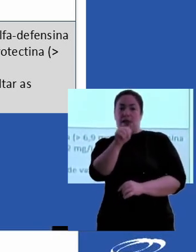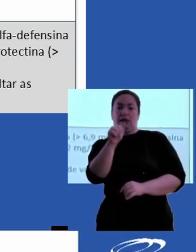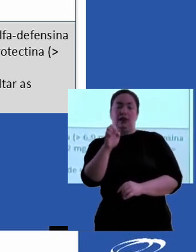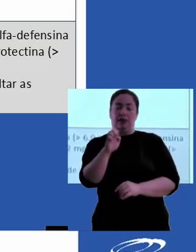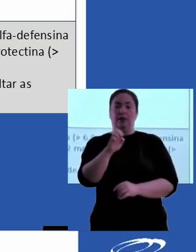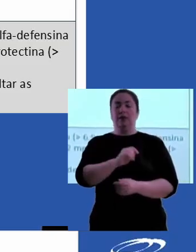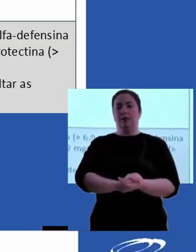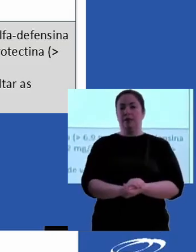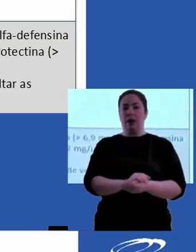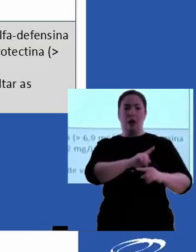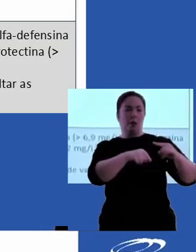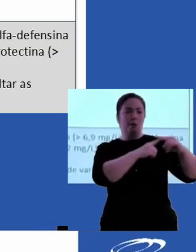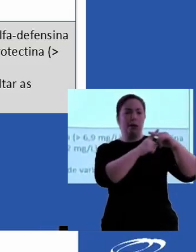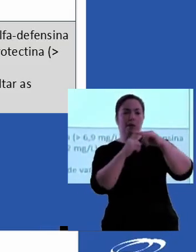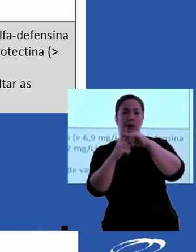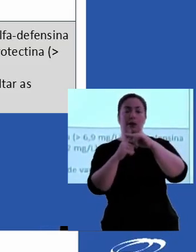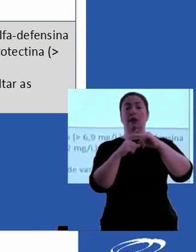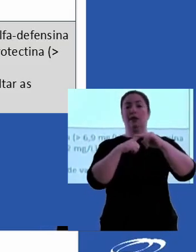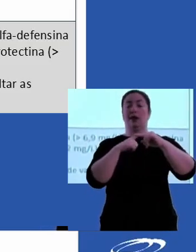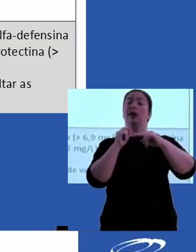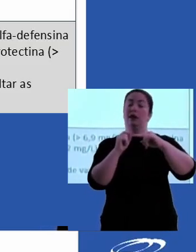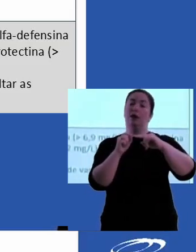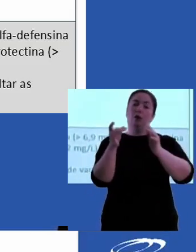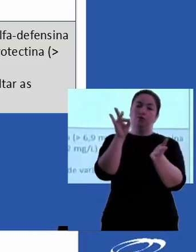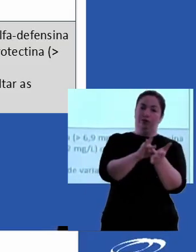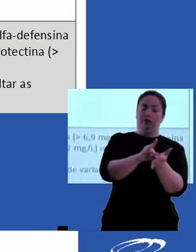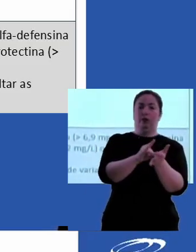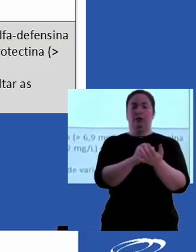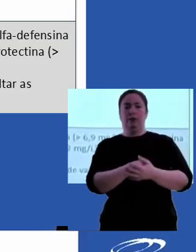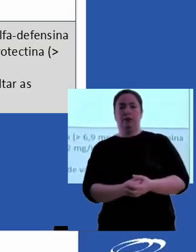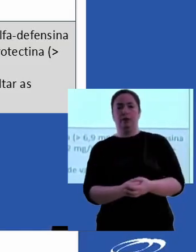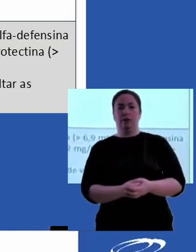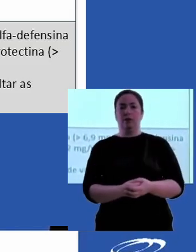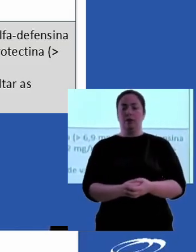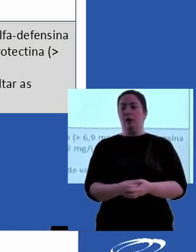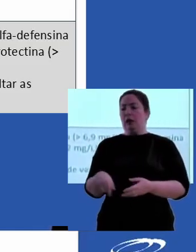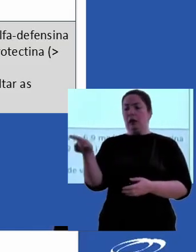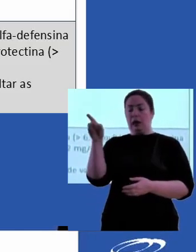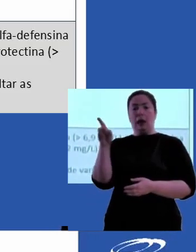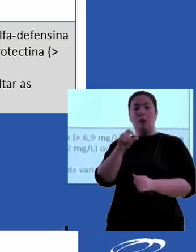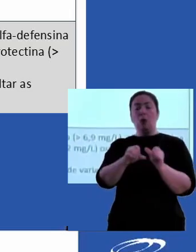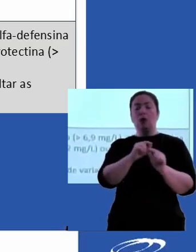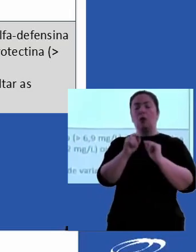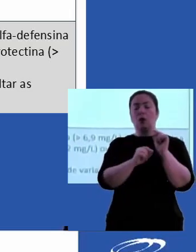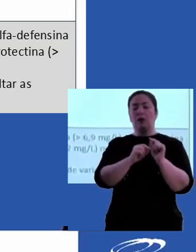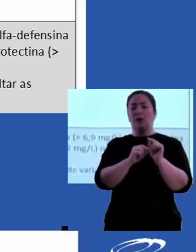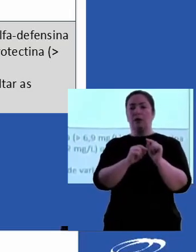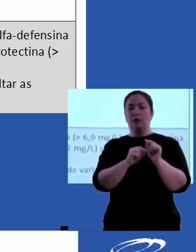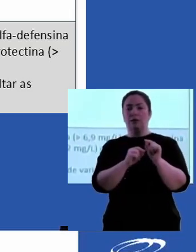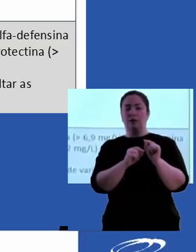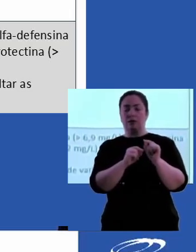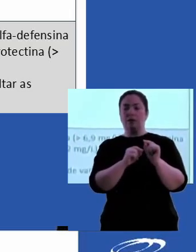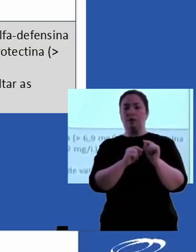2 cruzes, proteína C reativa no líquido sinovial, que nunca tinha entrado em critério, passou a entrar. A alfa-defensina, já